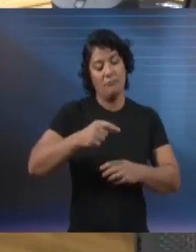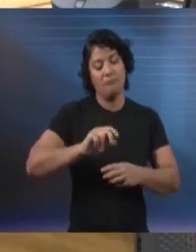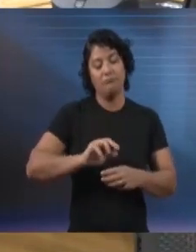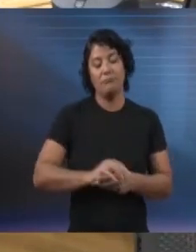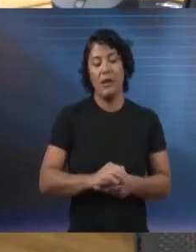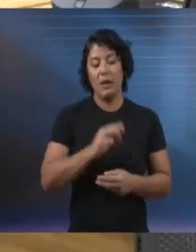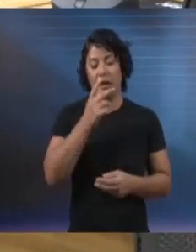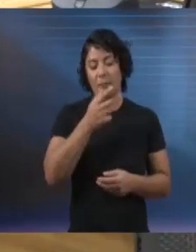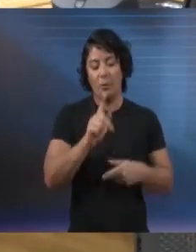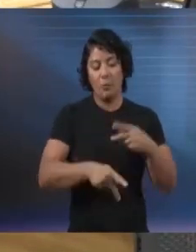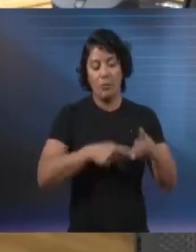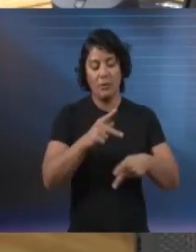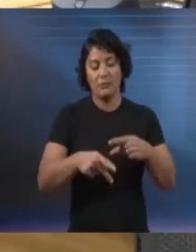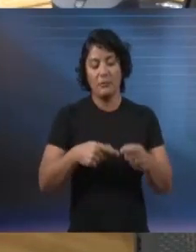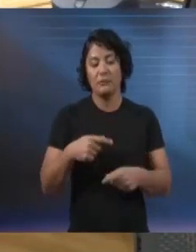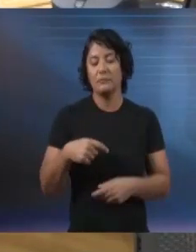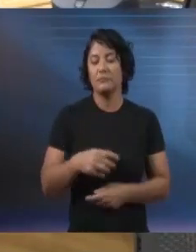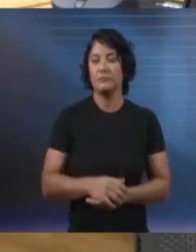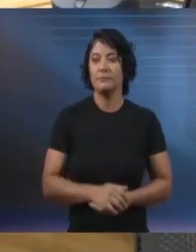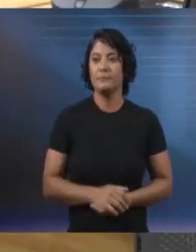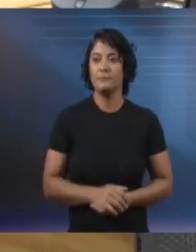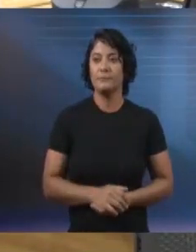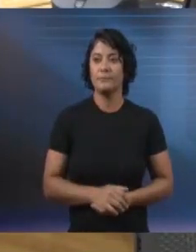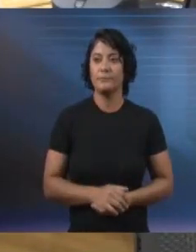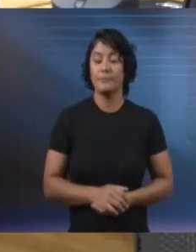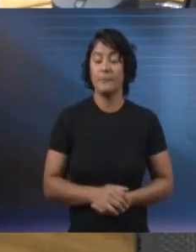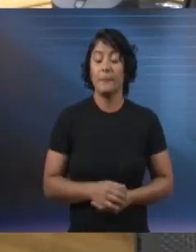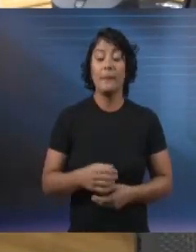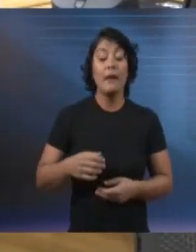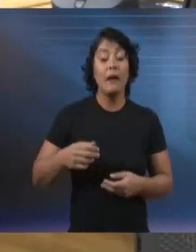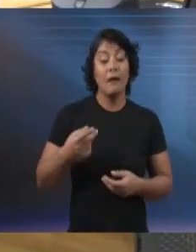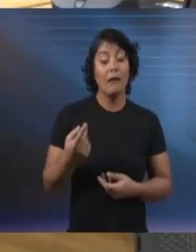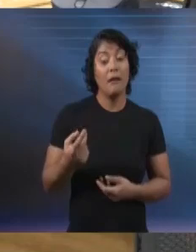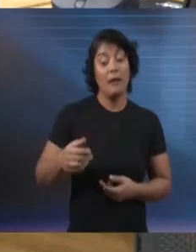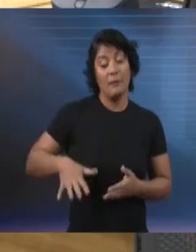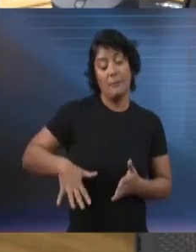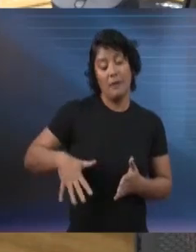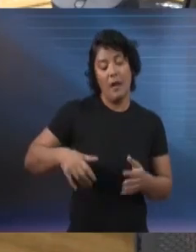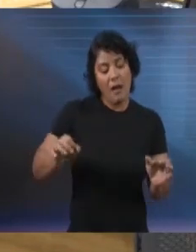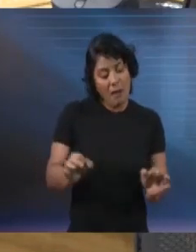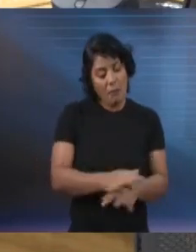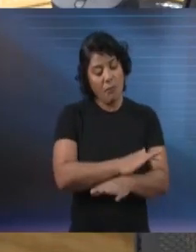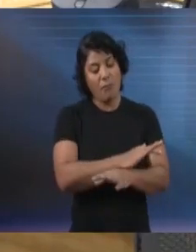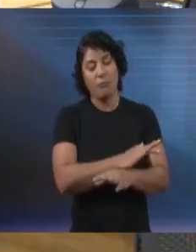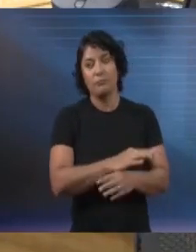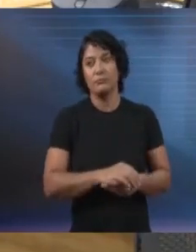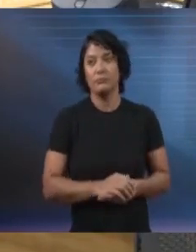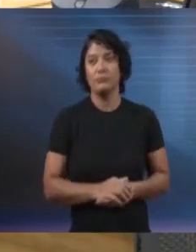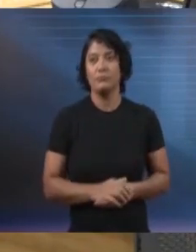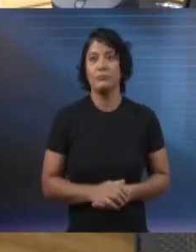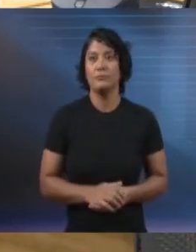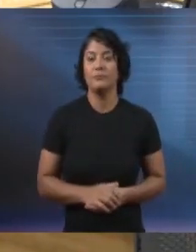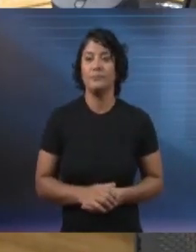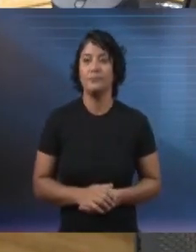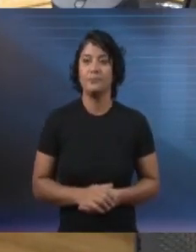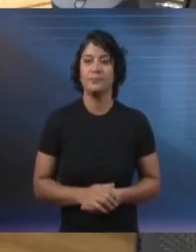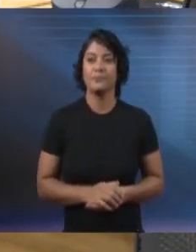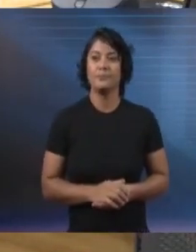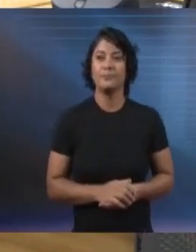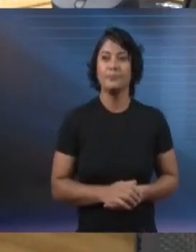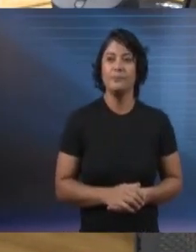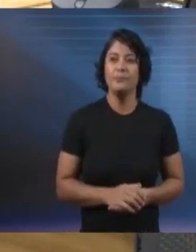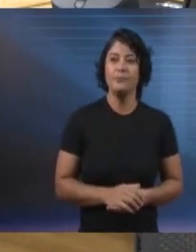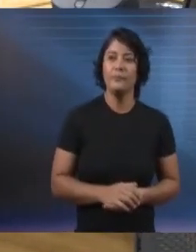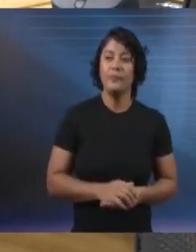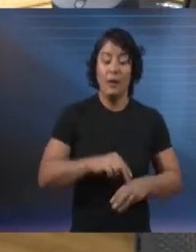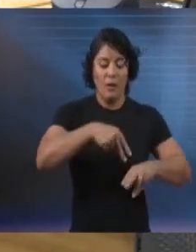Preta nessa mesma praia onde acabou-se a língua negra, está ocorrendo um torneio